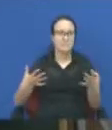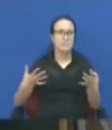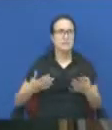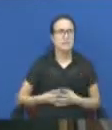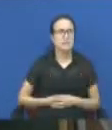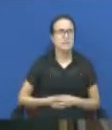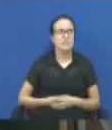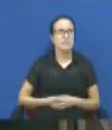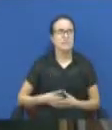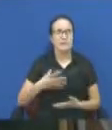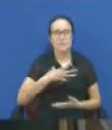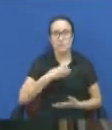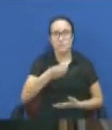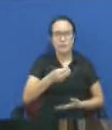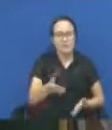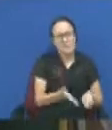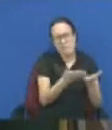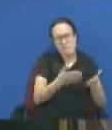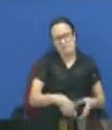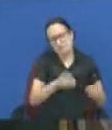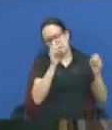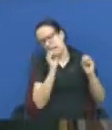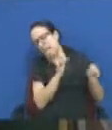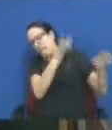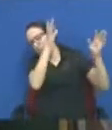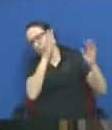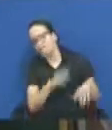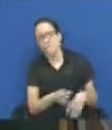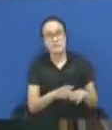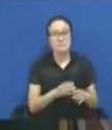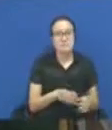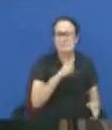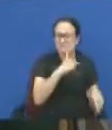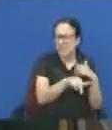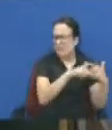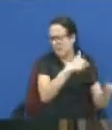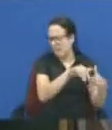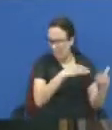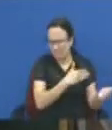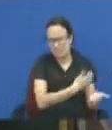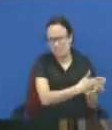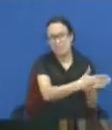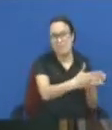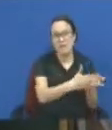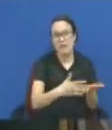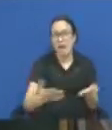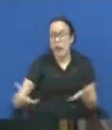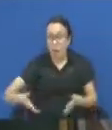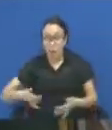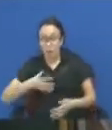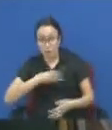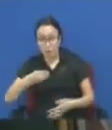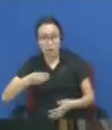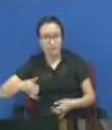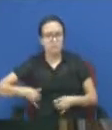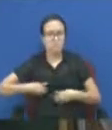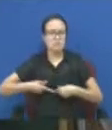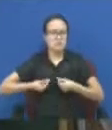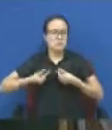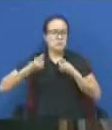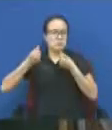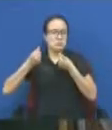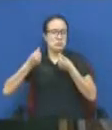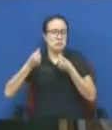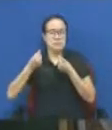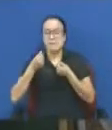do pobre que se exploda, né, gente? Tem que trabalhar mesmo, aos 13 anos de idade. Filho do rico não. O filho do rico faz inglês,